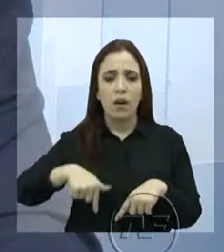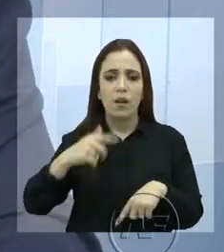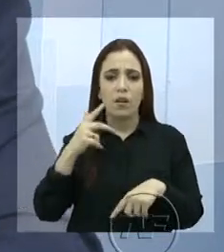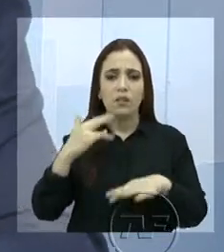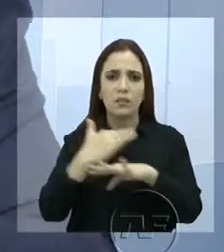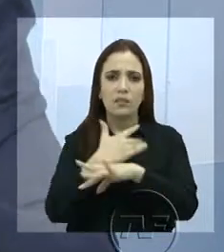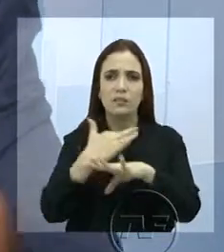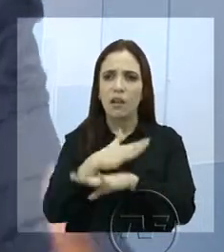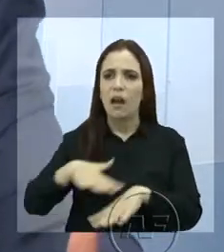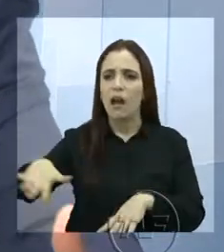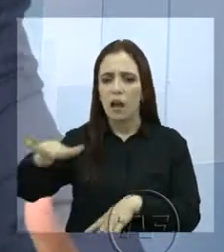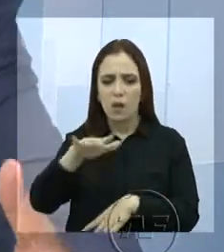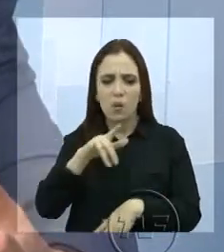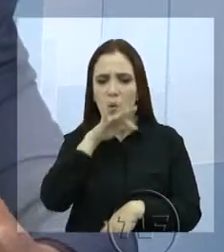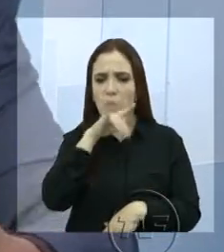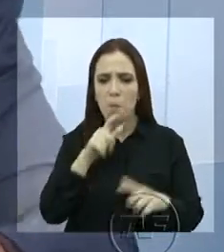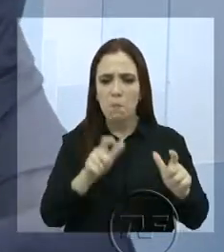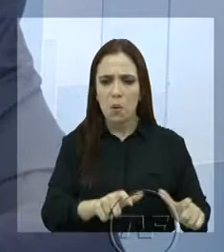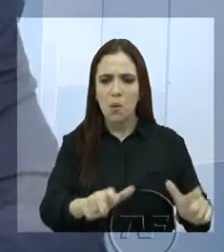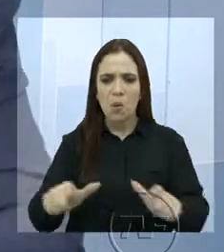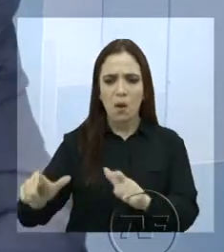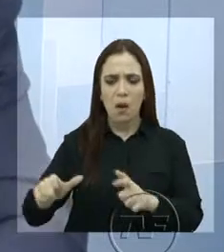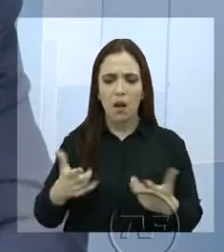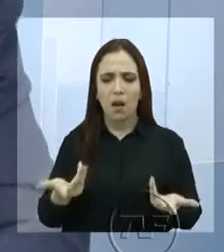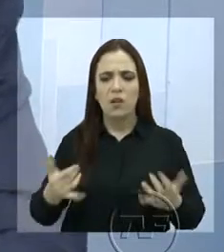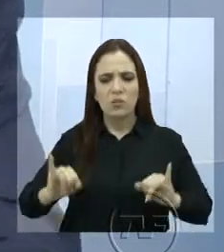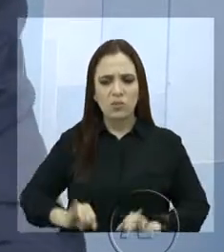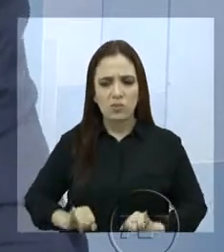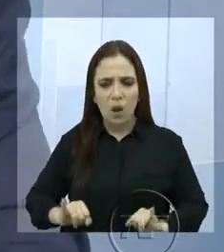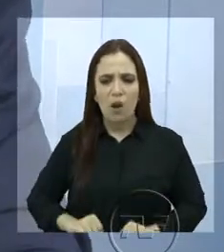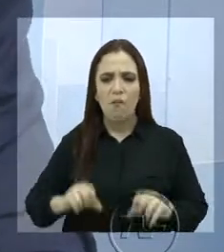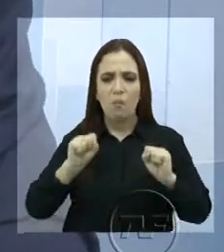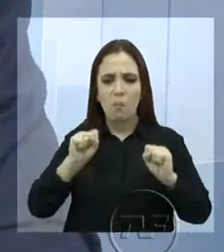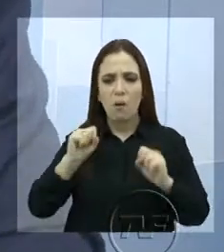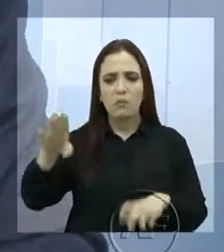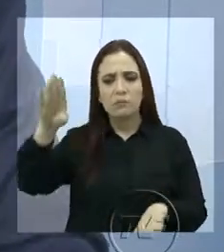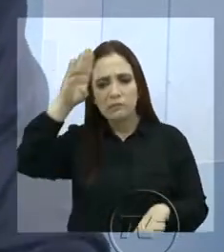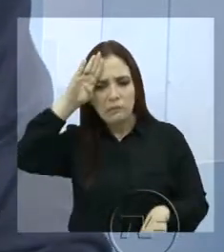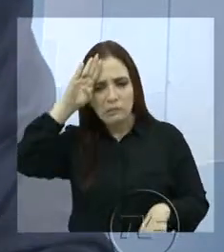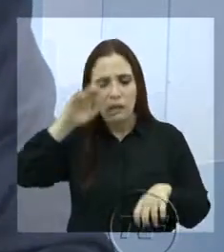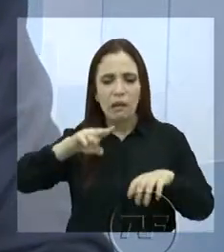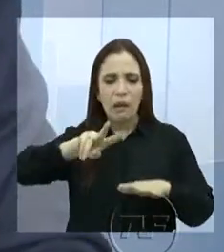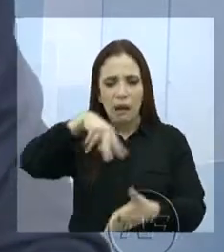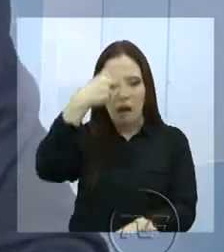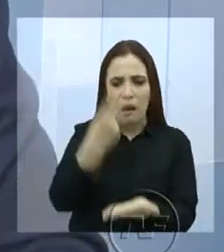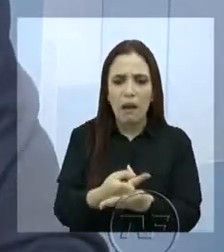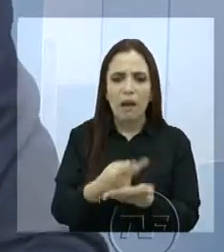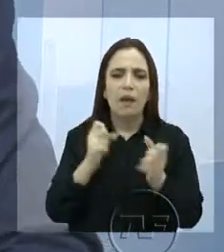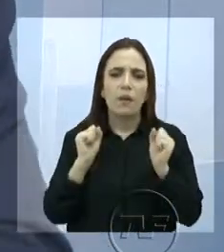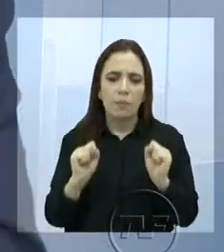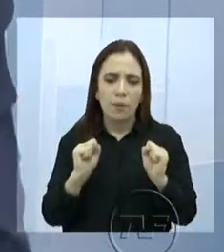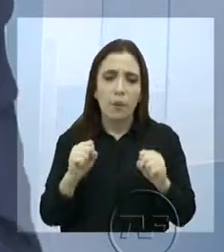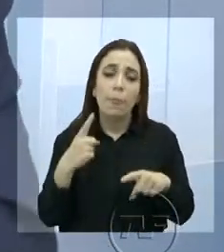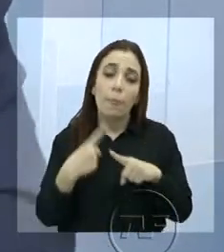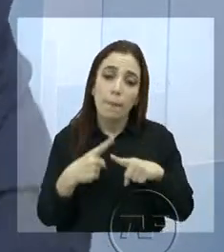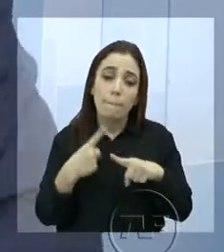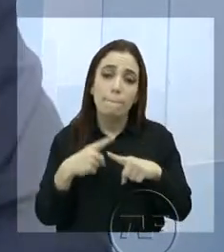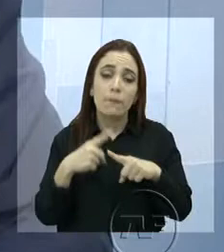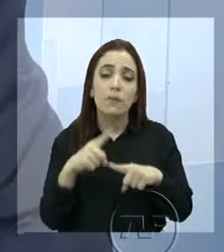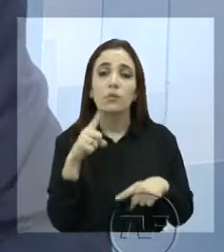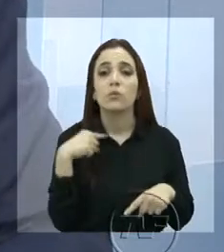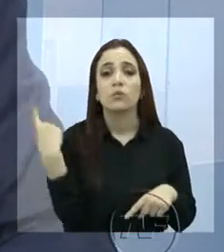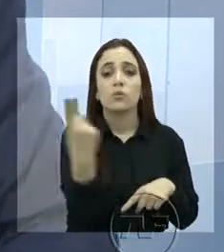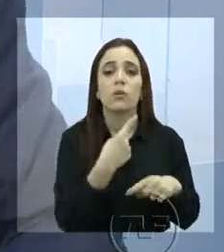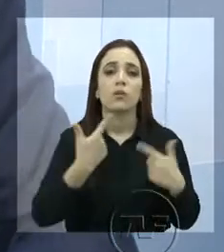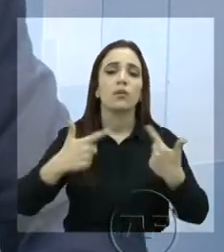de repente ela é jogada dentro do ônibus, sofre um acidente, o risco de lesão muito maior, porque a gente não tem